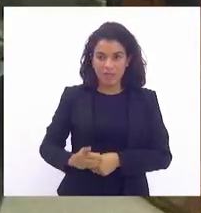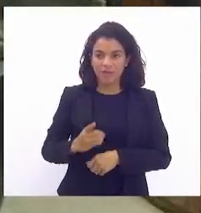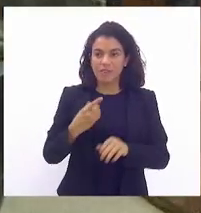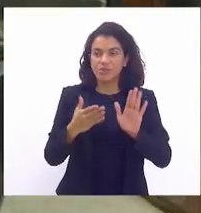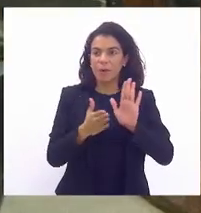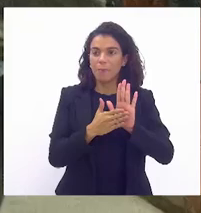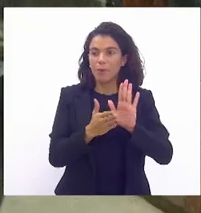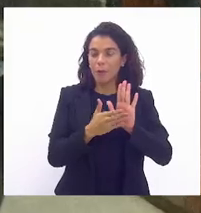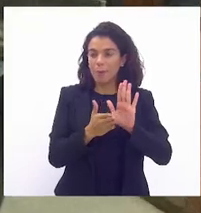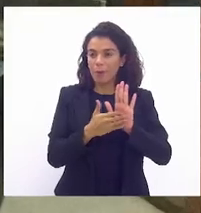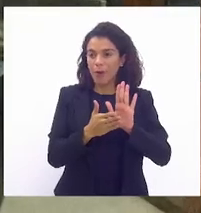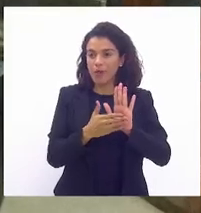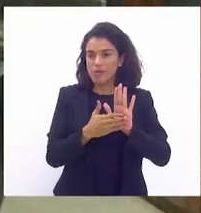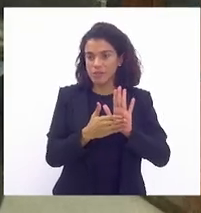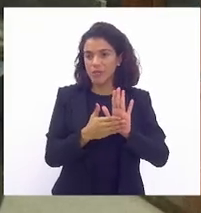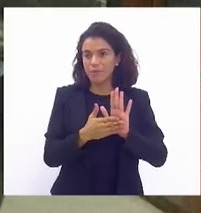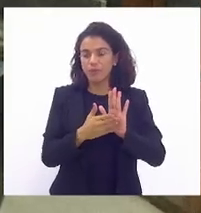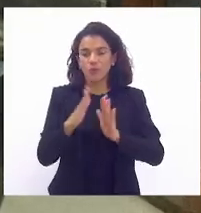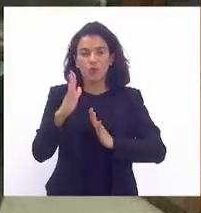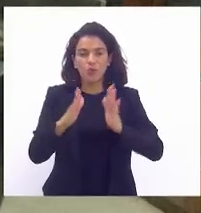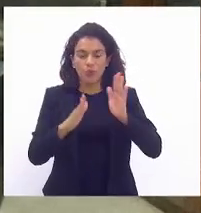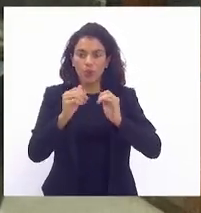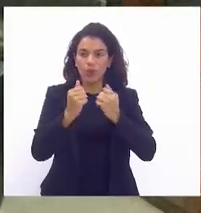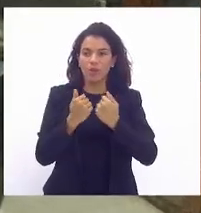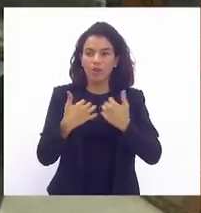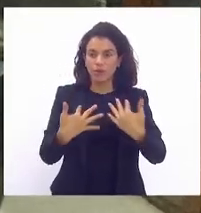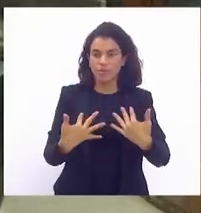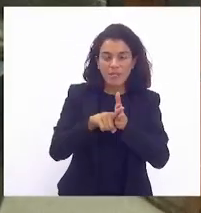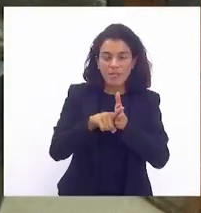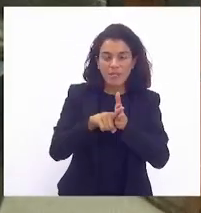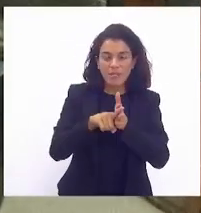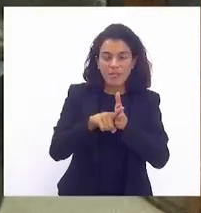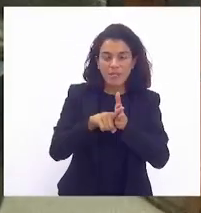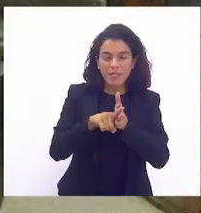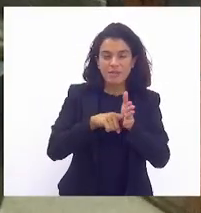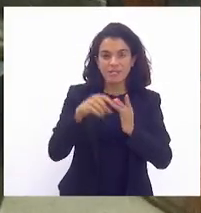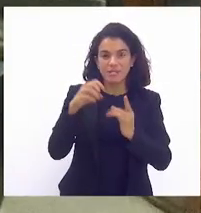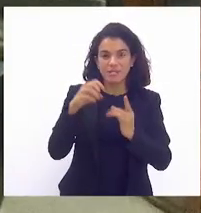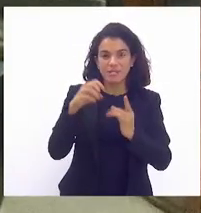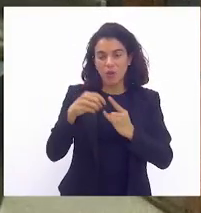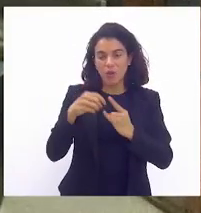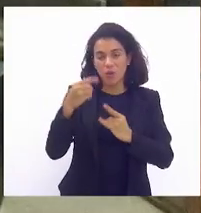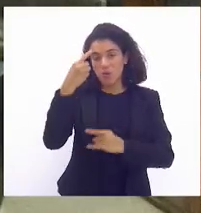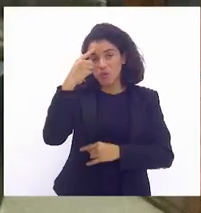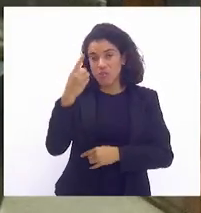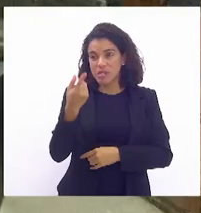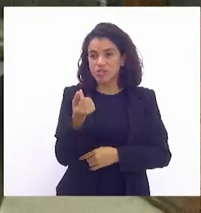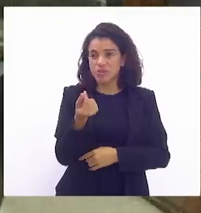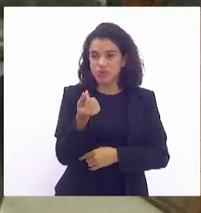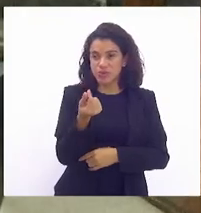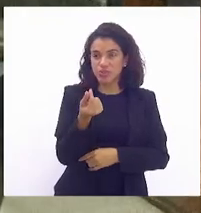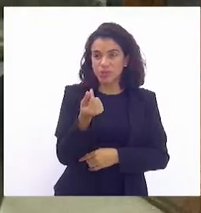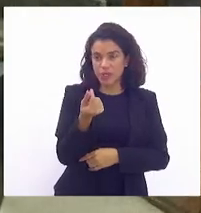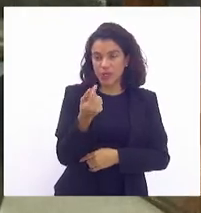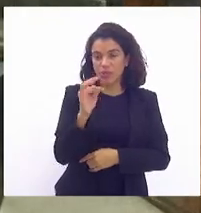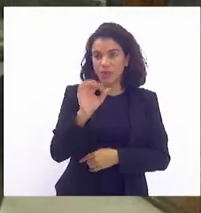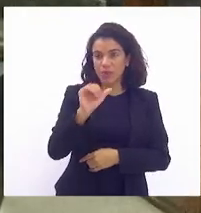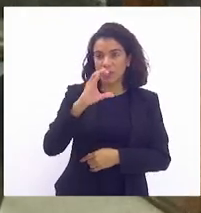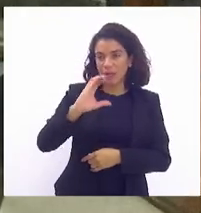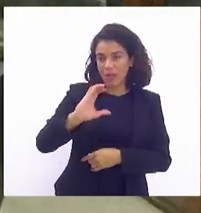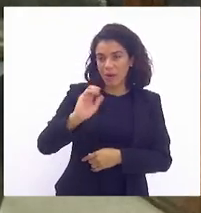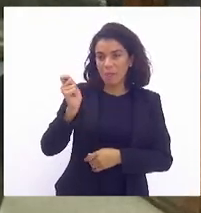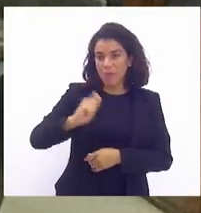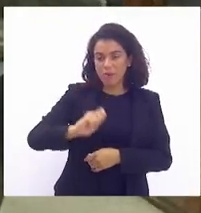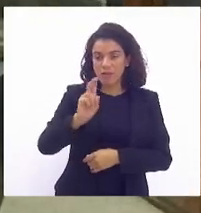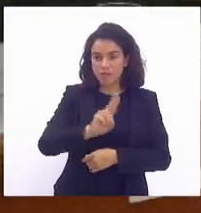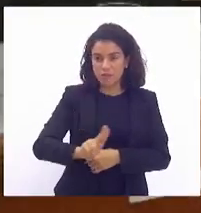não ouvi durante a audiência. Eu acho que, de repente, não sei se parte desse dinheiro do saque para a CSN pode ser